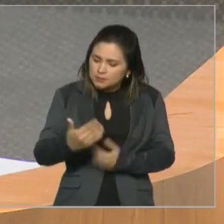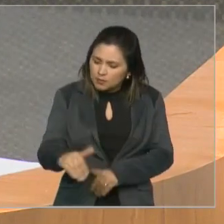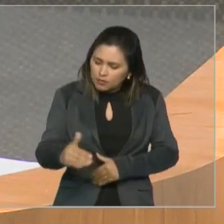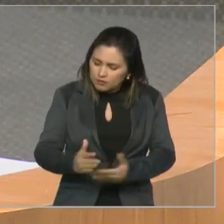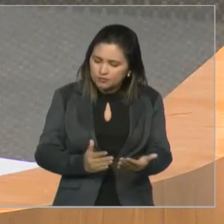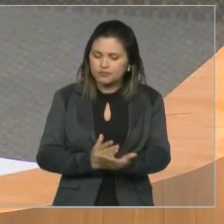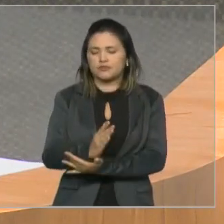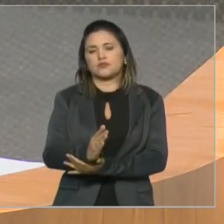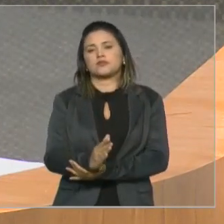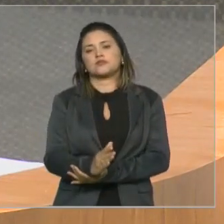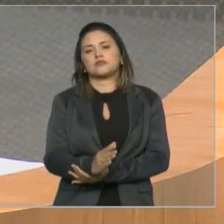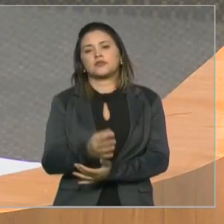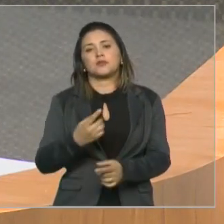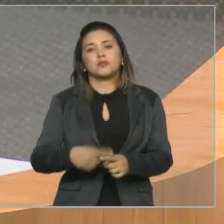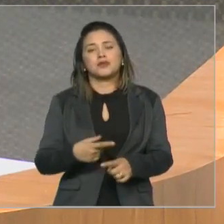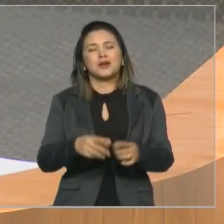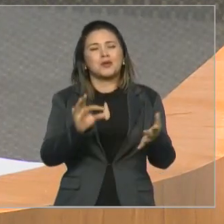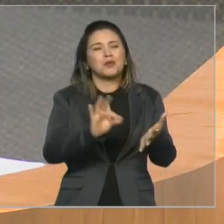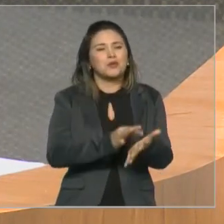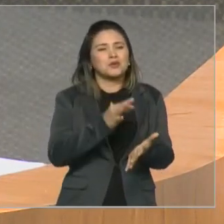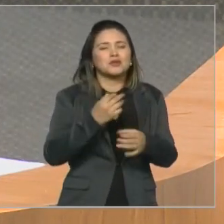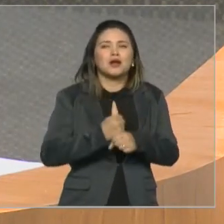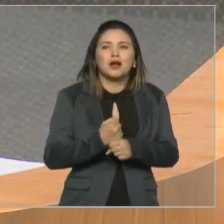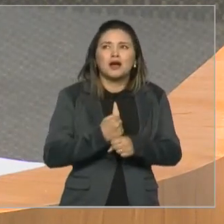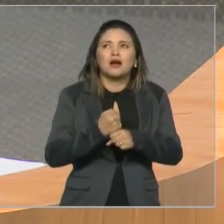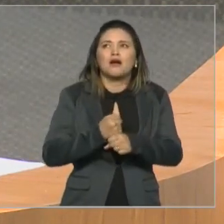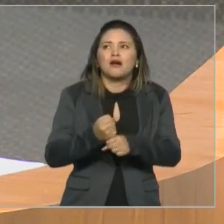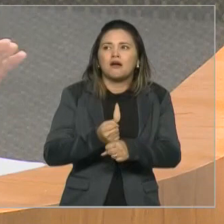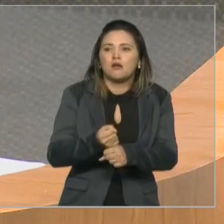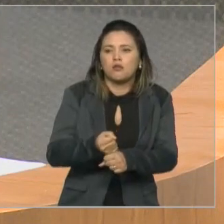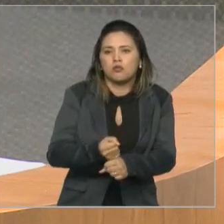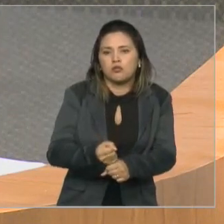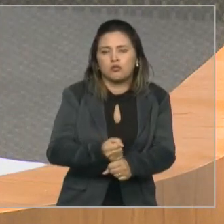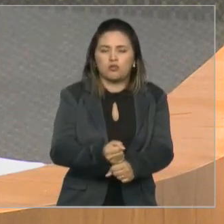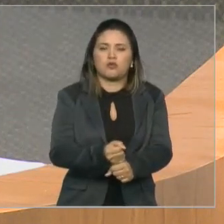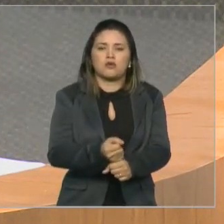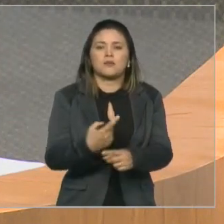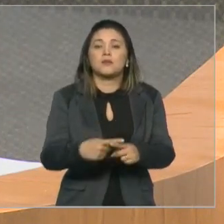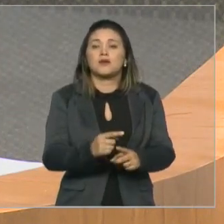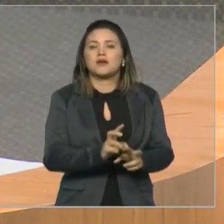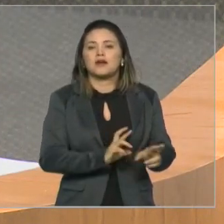temporárias intermináveis, ligadas à base de sustentação do governo.